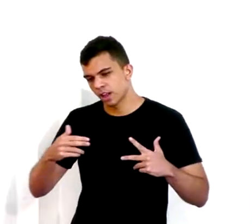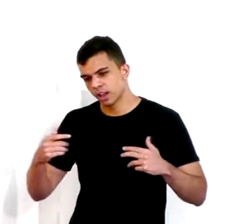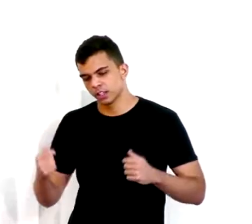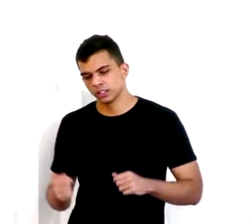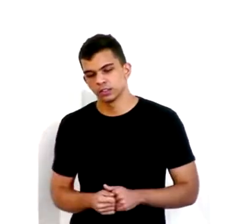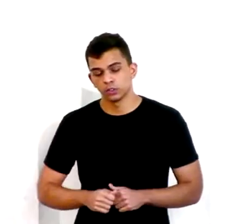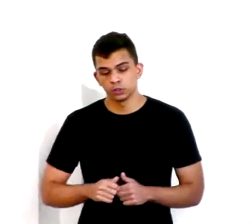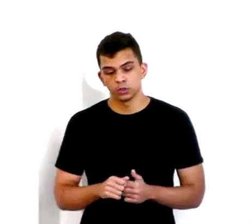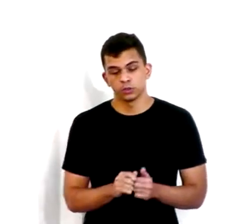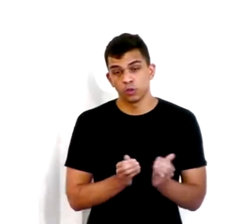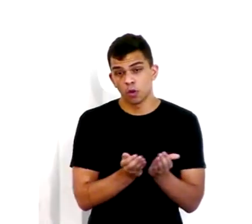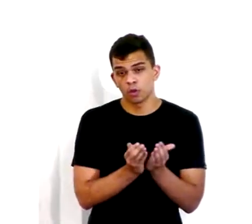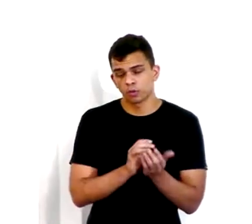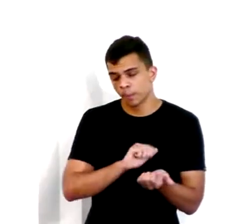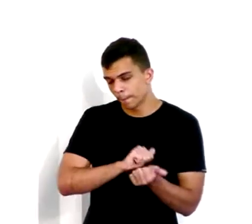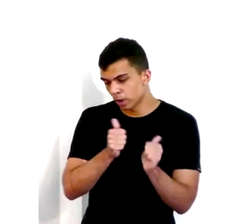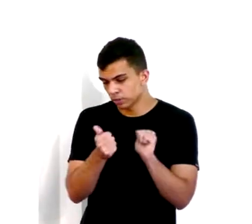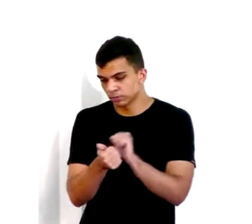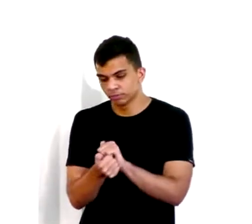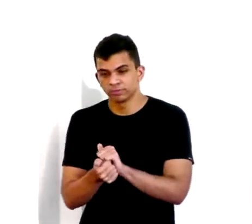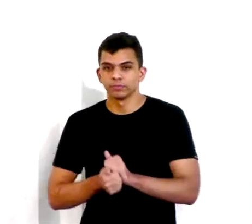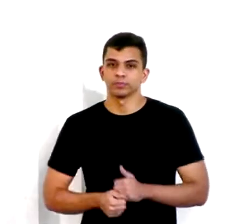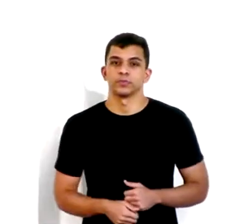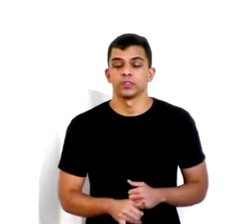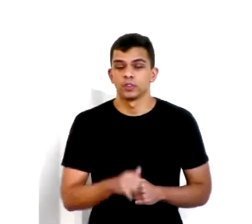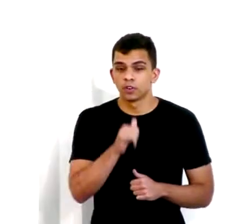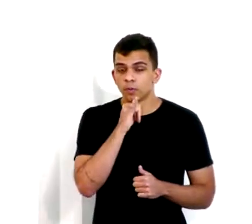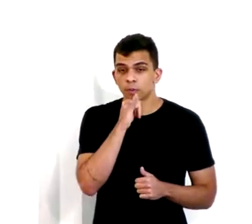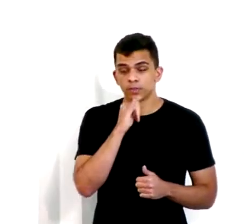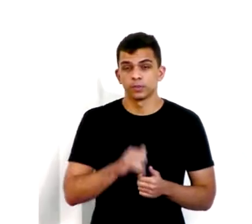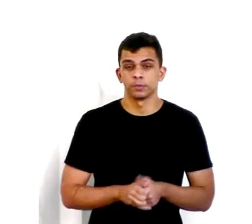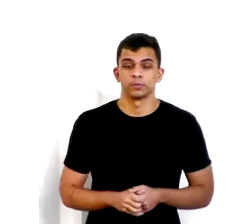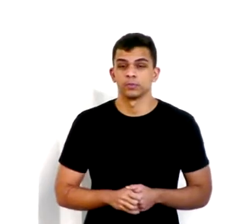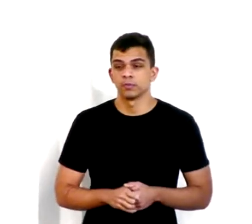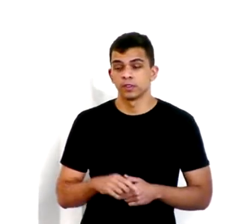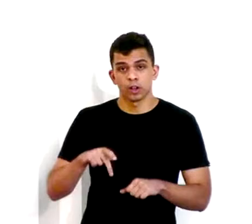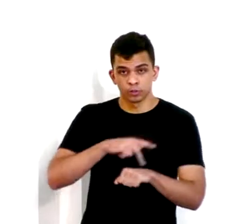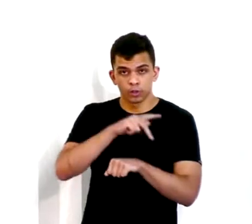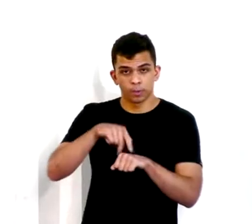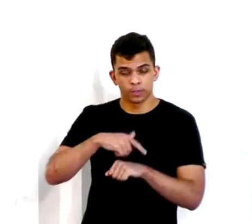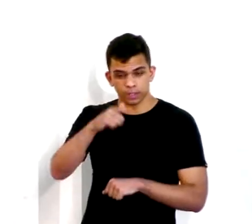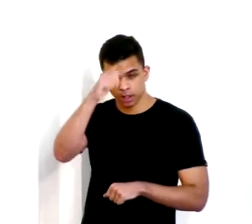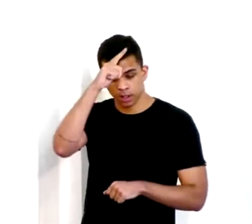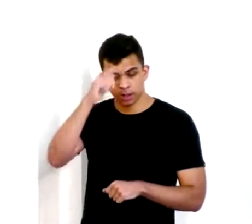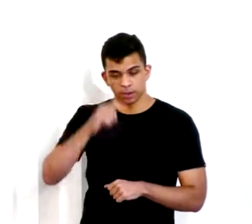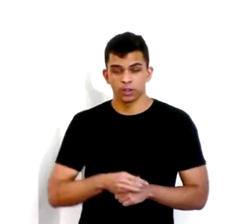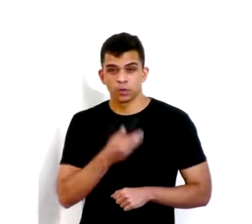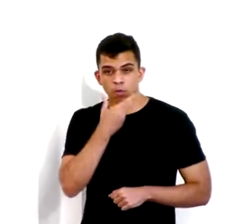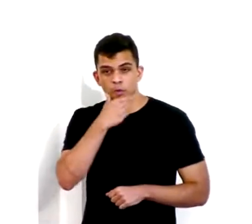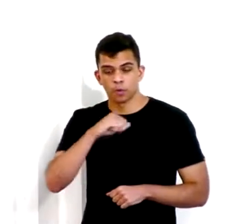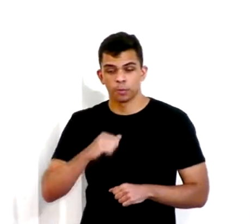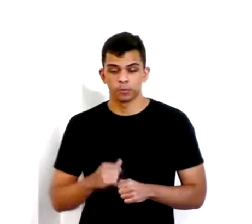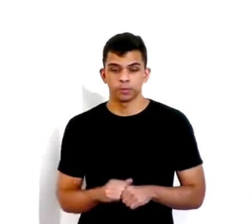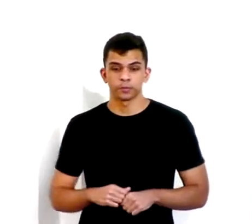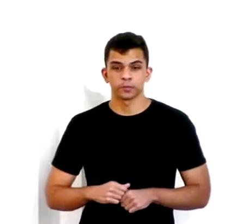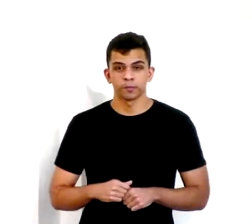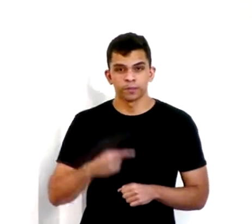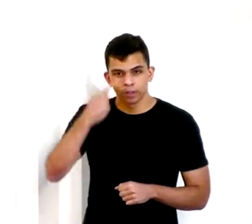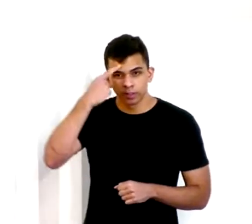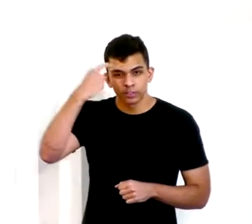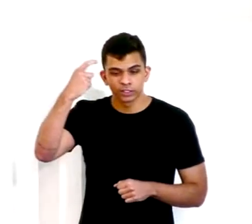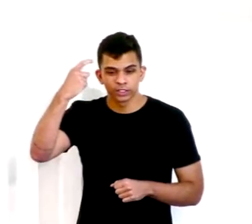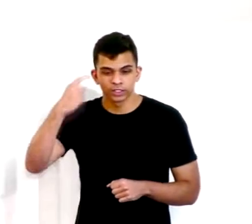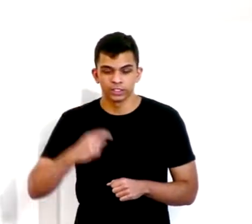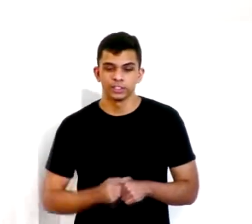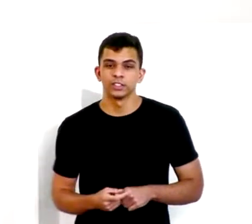Por exemplo, Rudolf Bultmann, um teólogo alemão, criou a ideia hermenêutica da